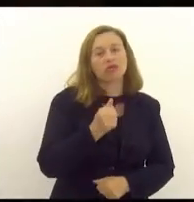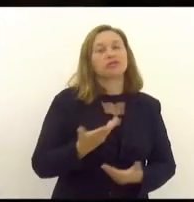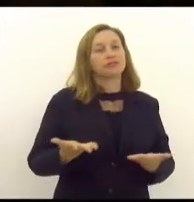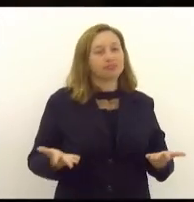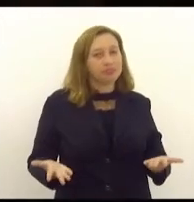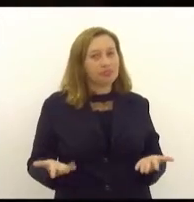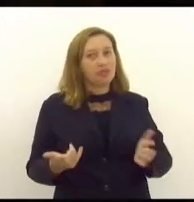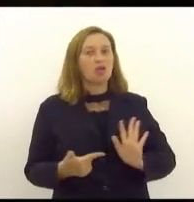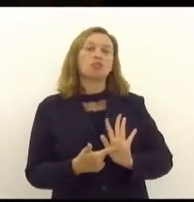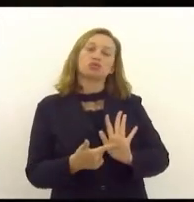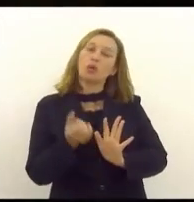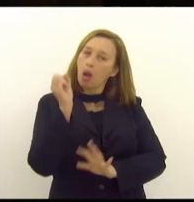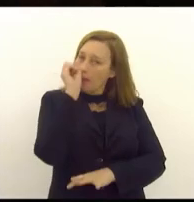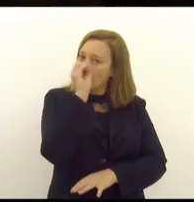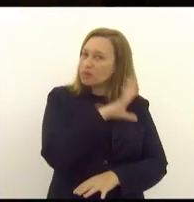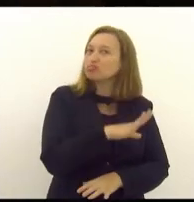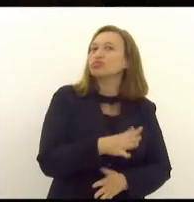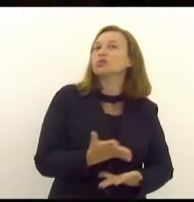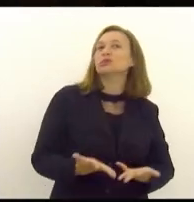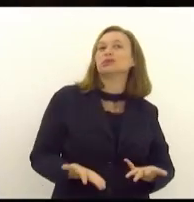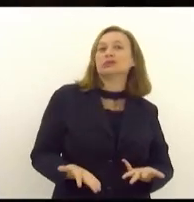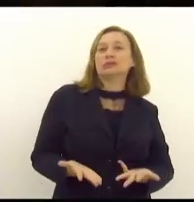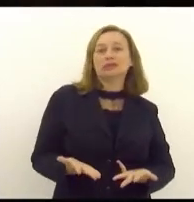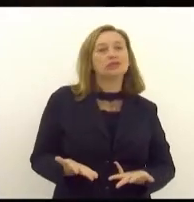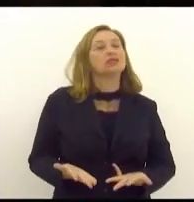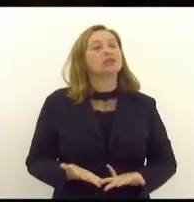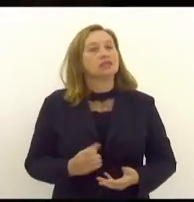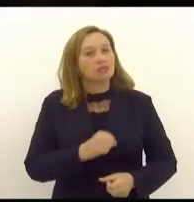é a demonstração de abuso de poder